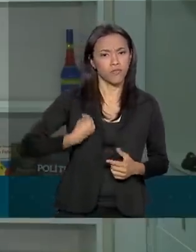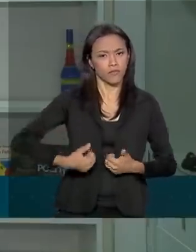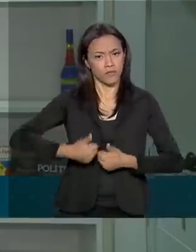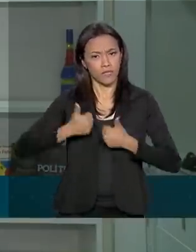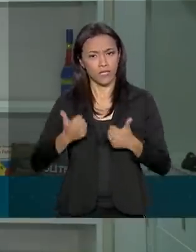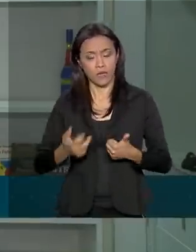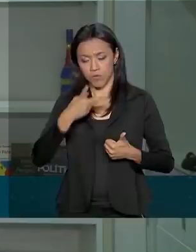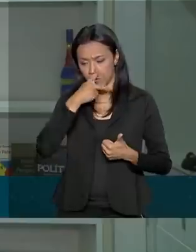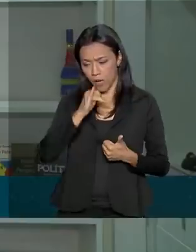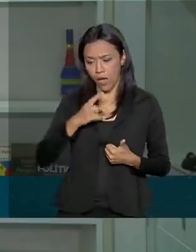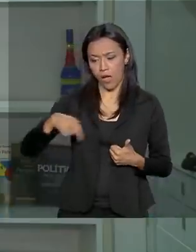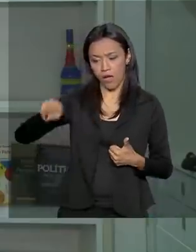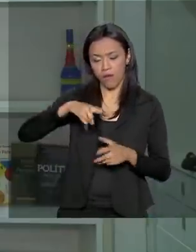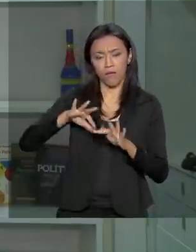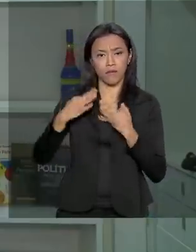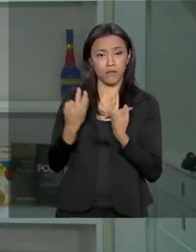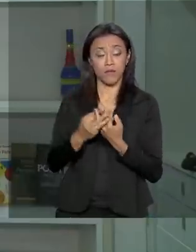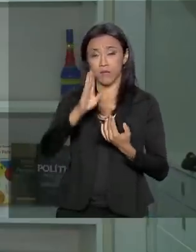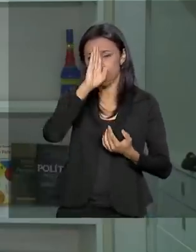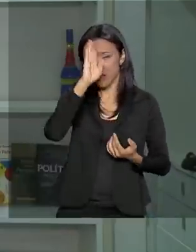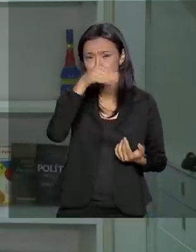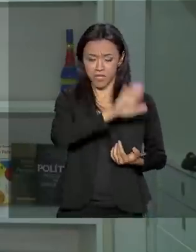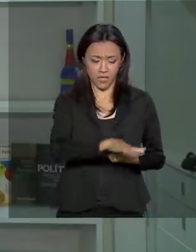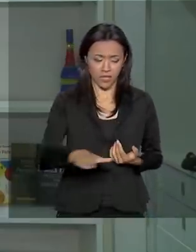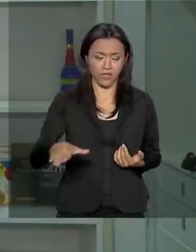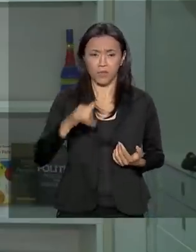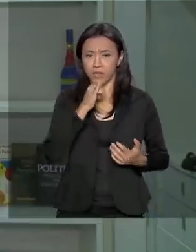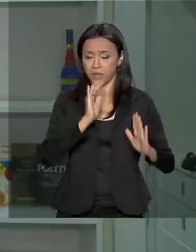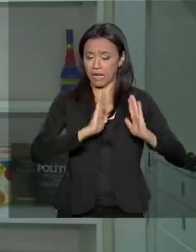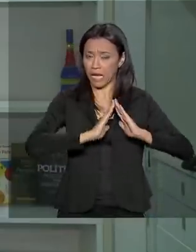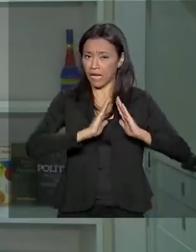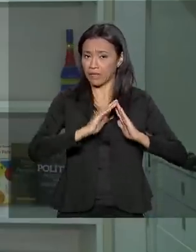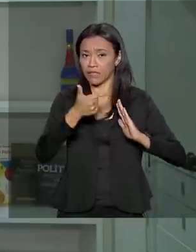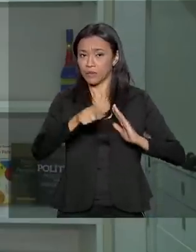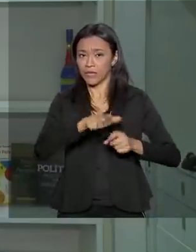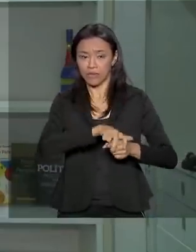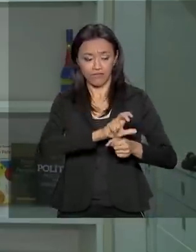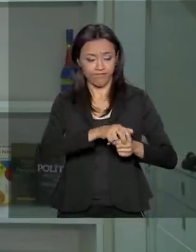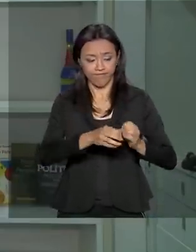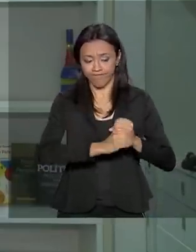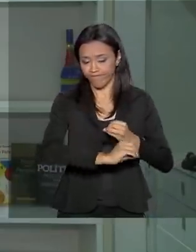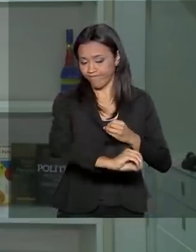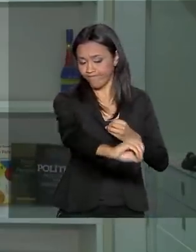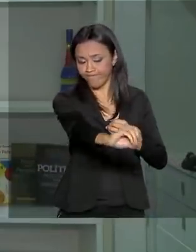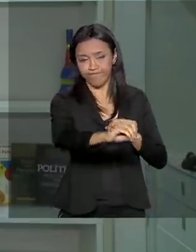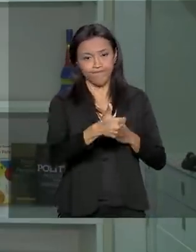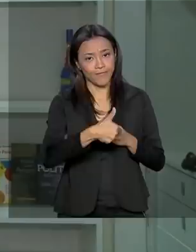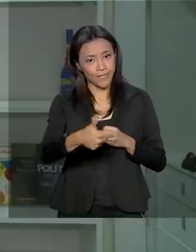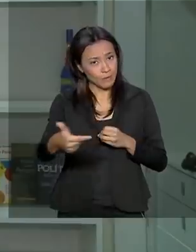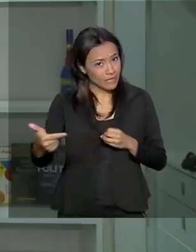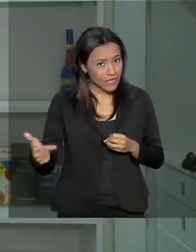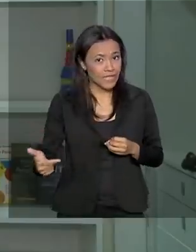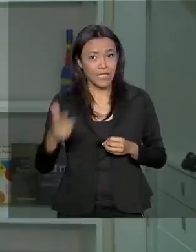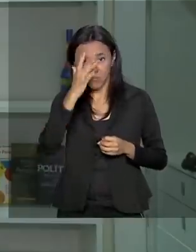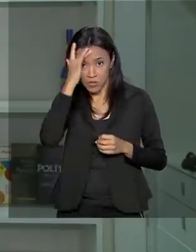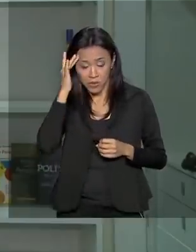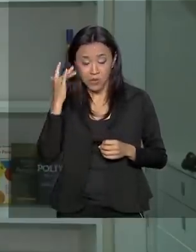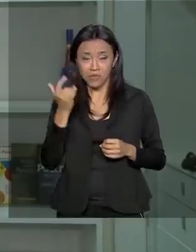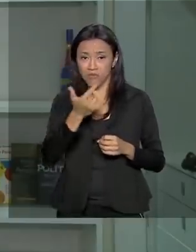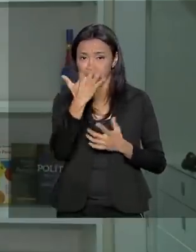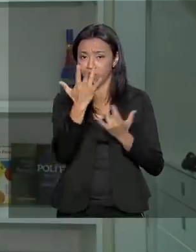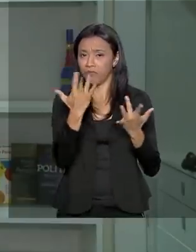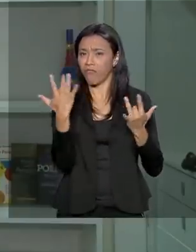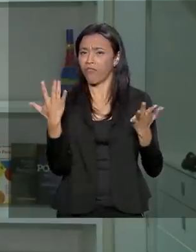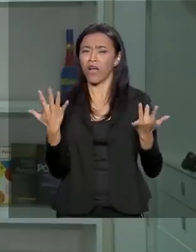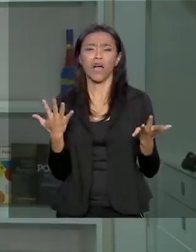famílias mas principalmente para as crianças porque uma residência esgotamento sanitário os residentes daqueles moradores são muito mais suscetíveis